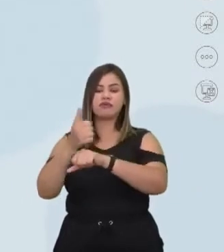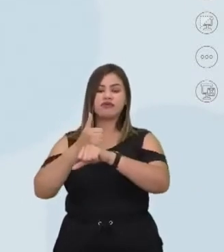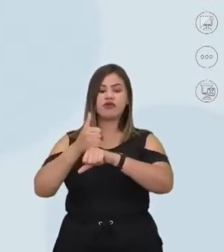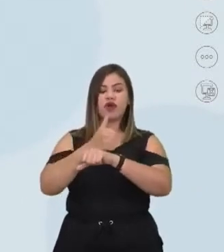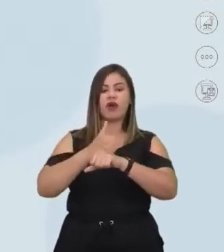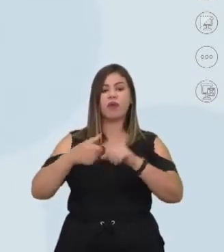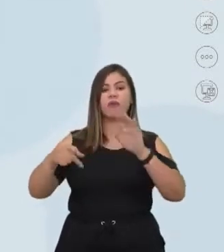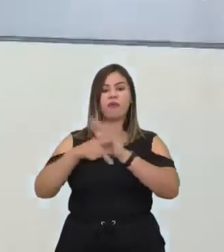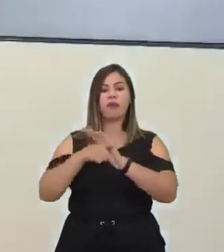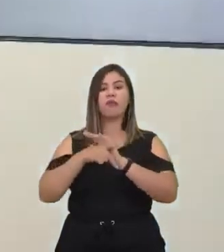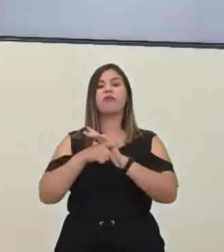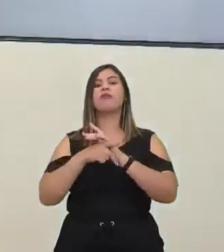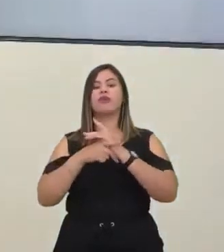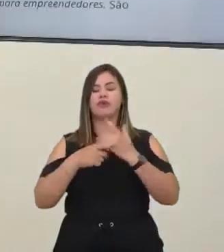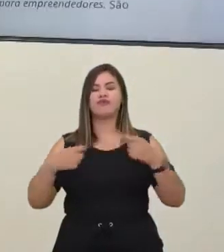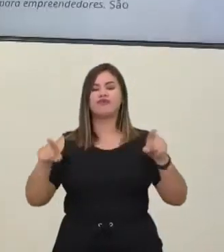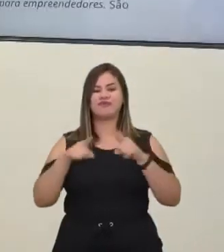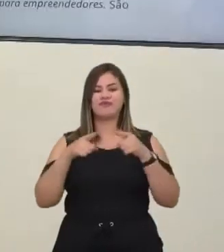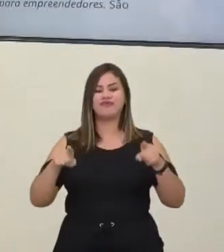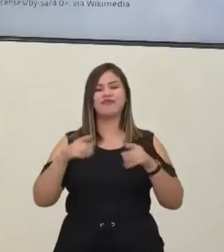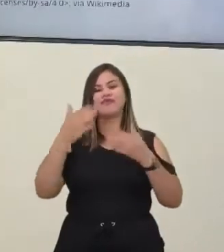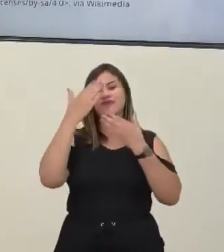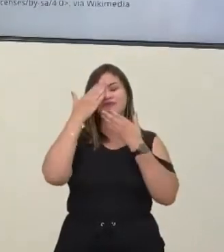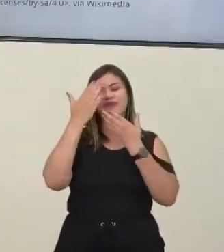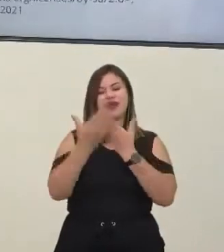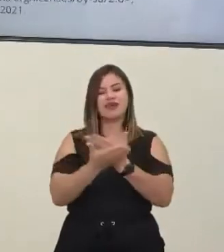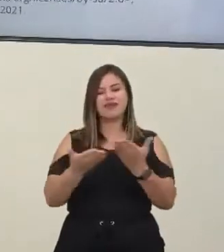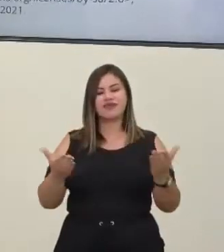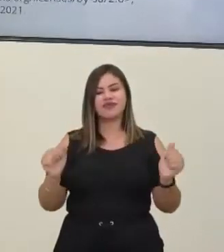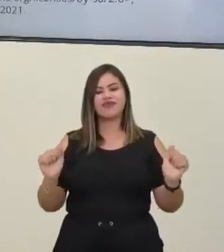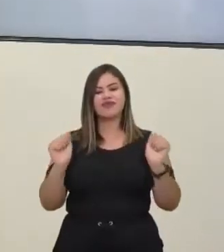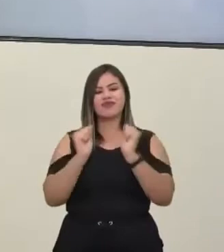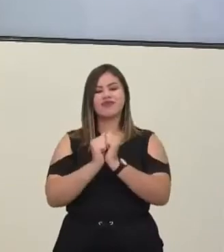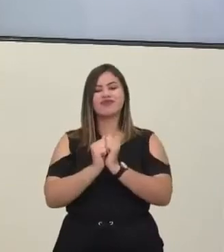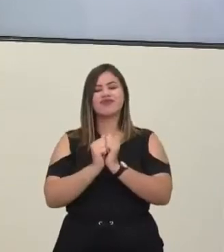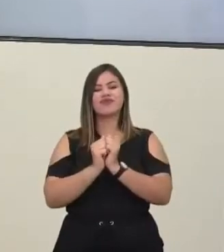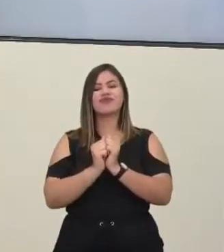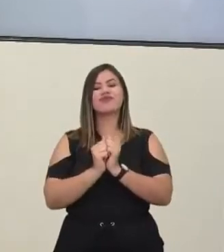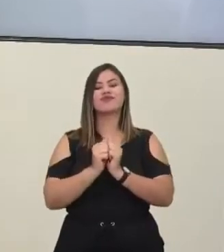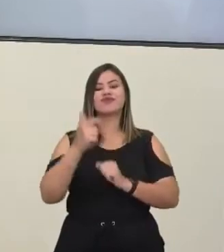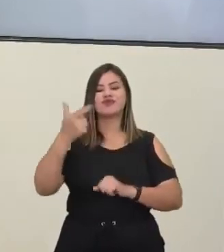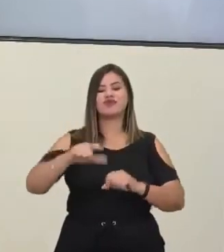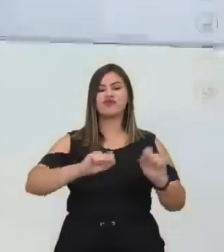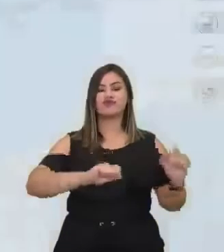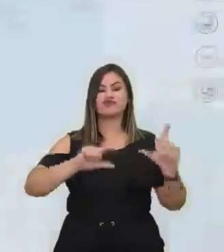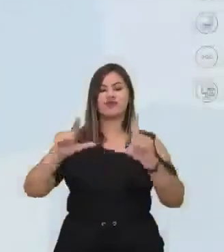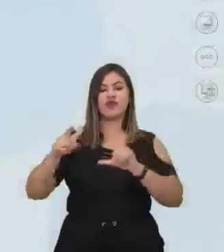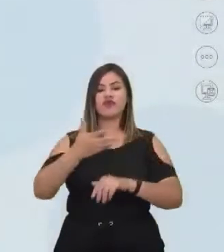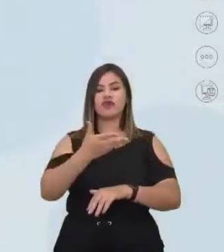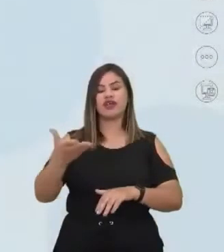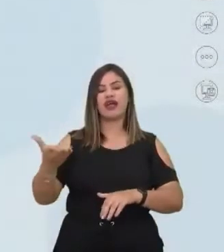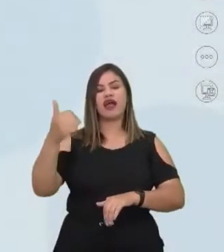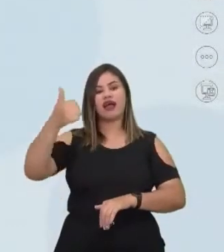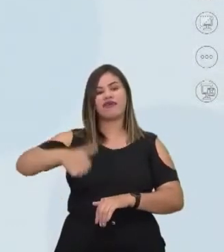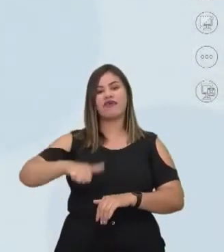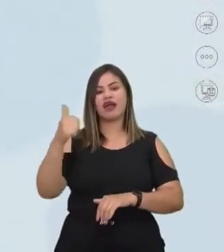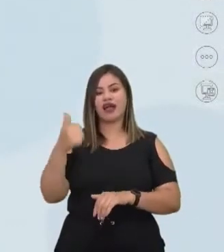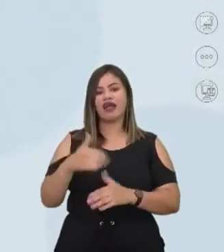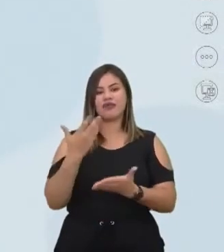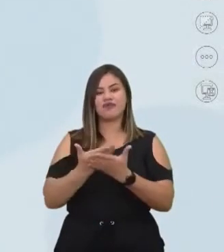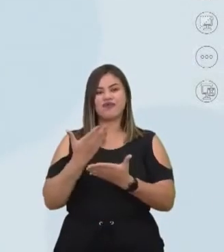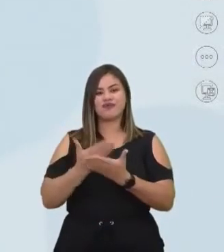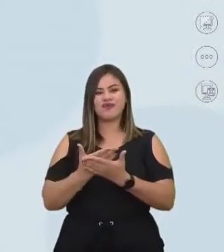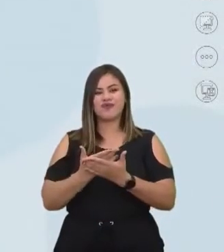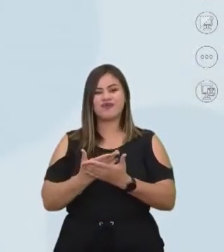música. Olha só, gente, muito obrigada a todos vocês por participarem de nossa aula e vai aparecer agora o QR Code para que vocês contem o que vocês acharam,